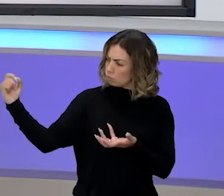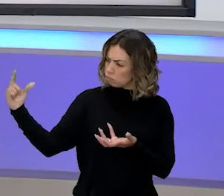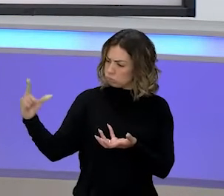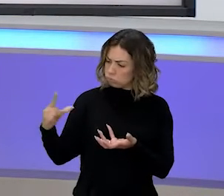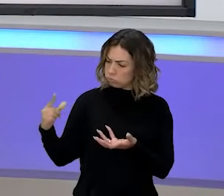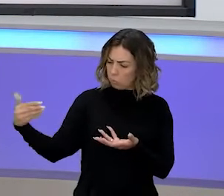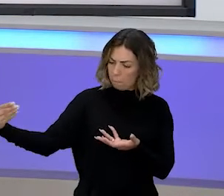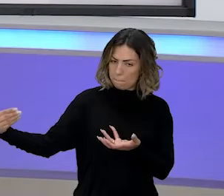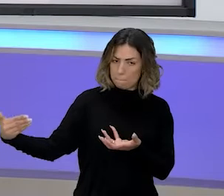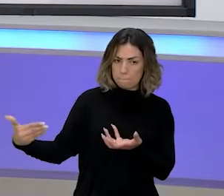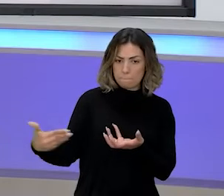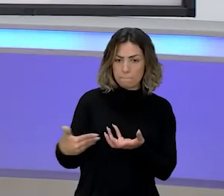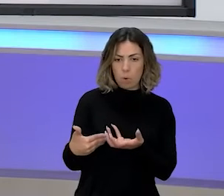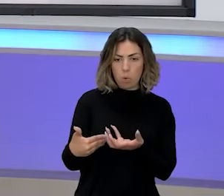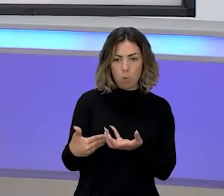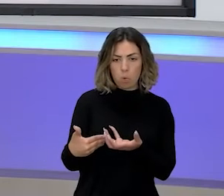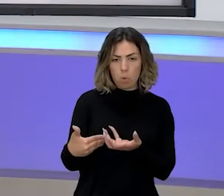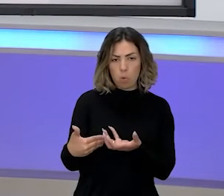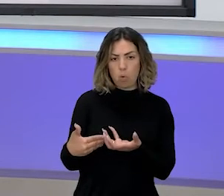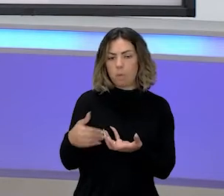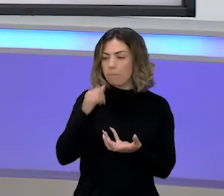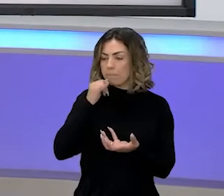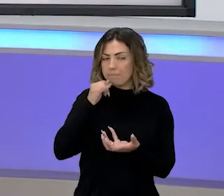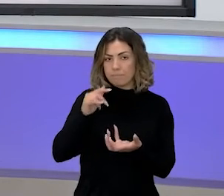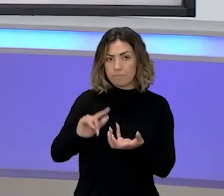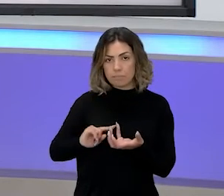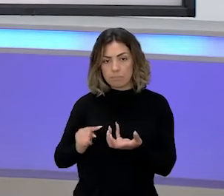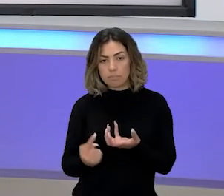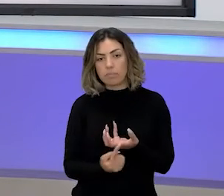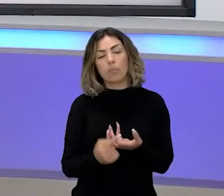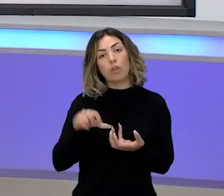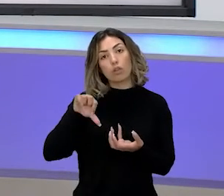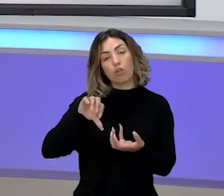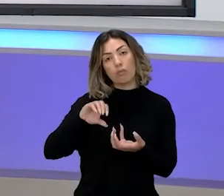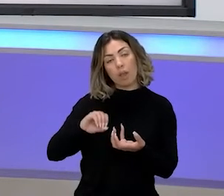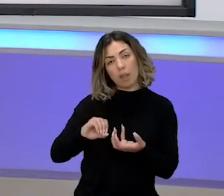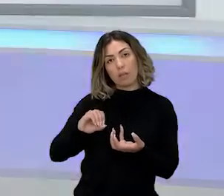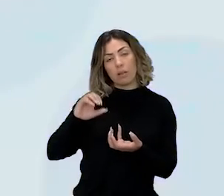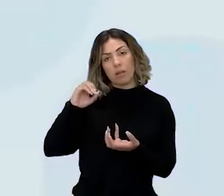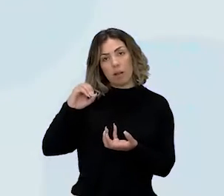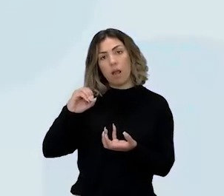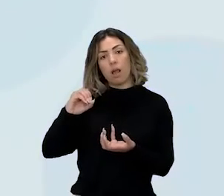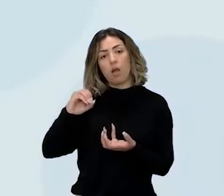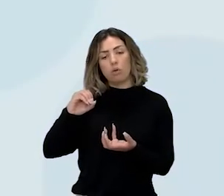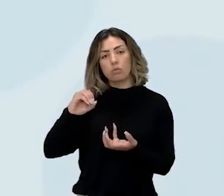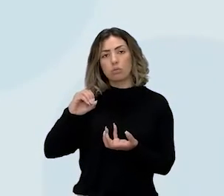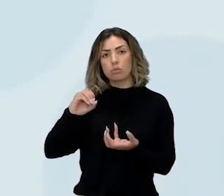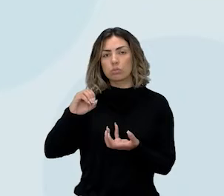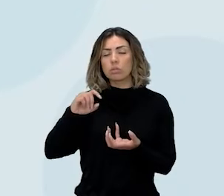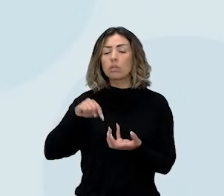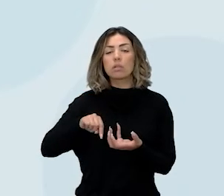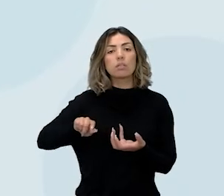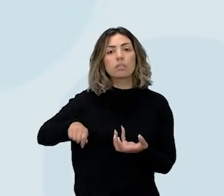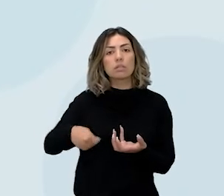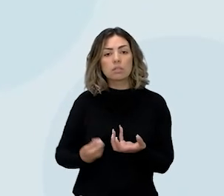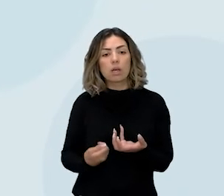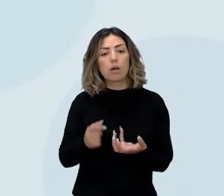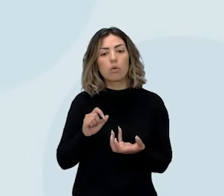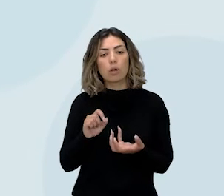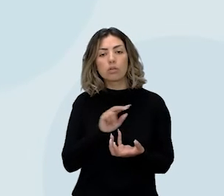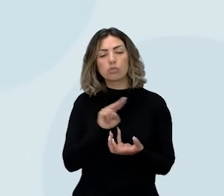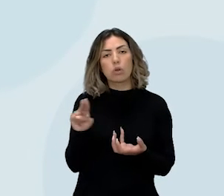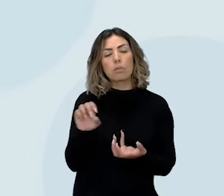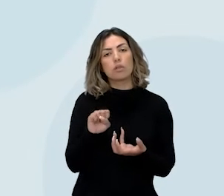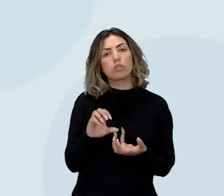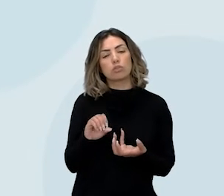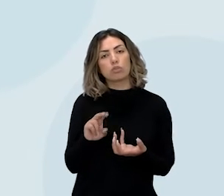Então, se este raio forma 90 graus no trópico aqui de baixo, de Capricórnio, a gente vai chamar de solstício,